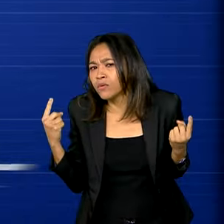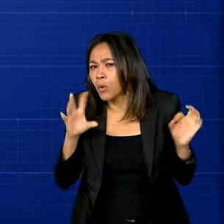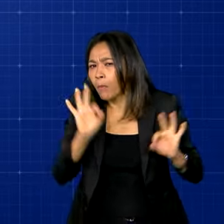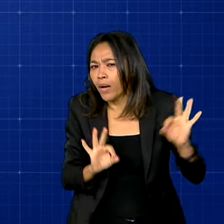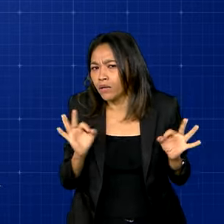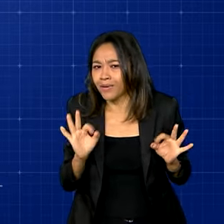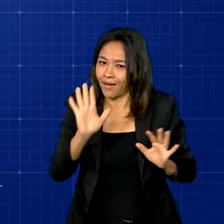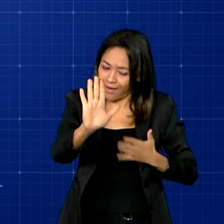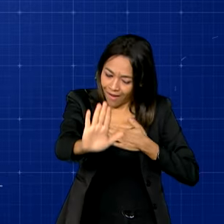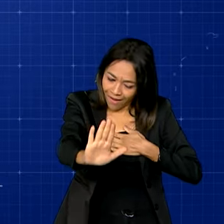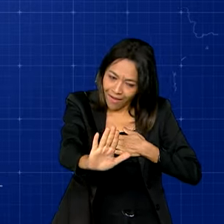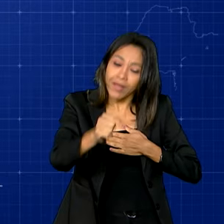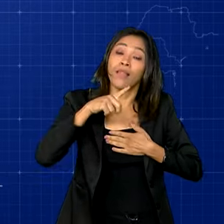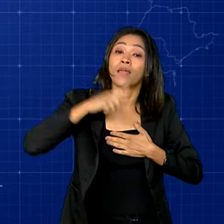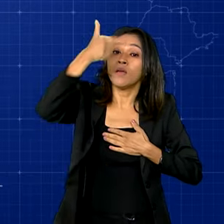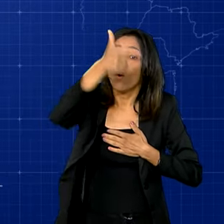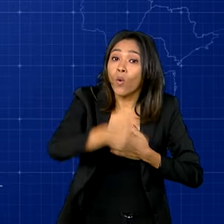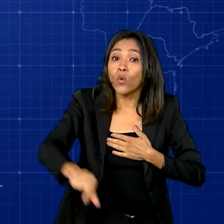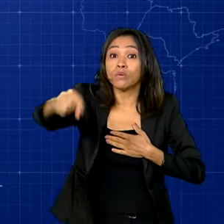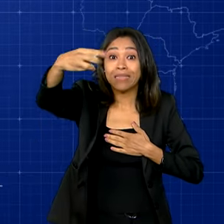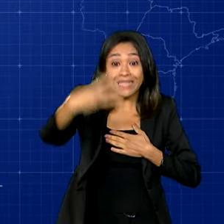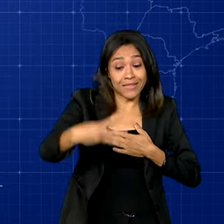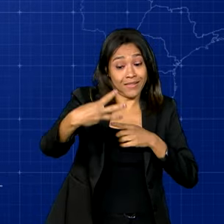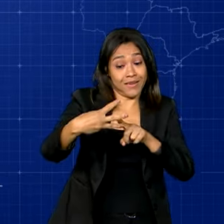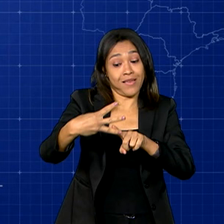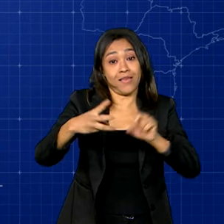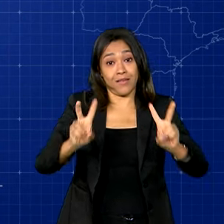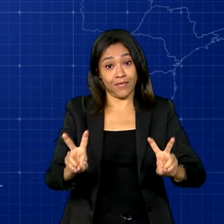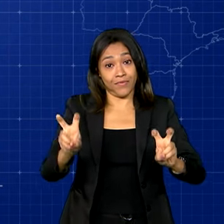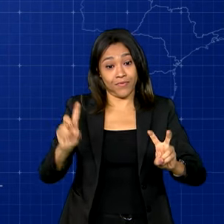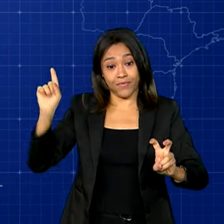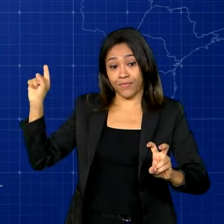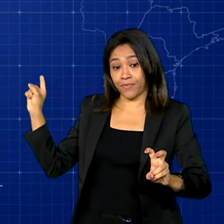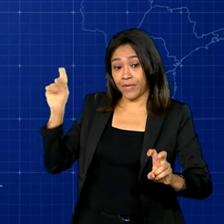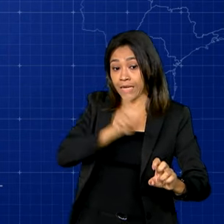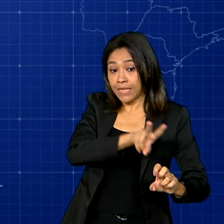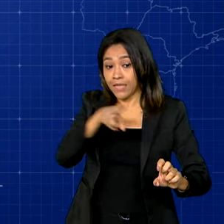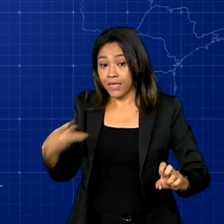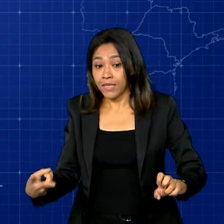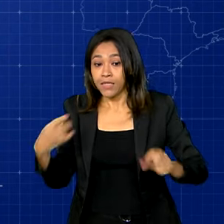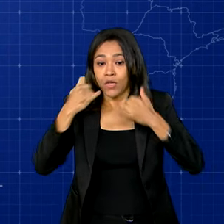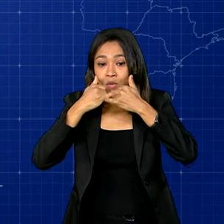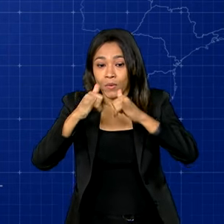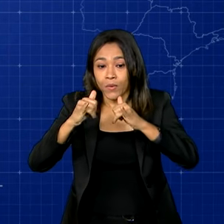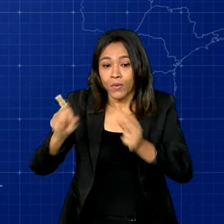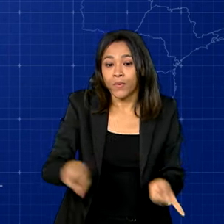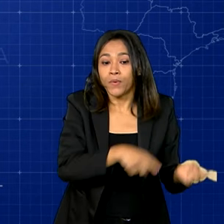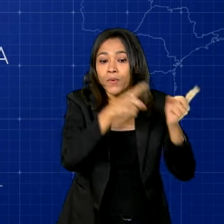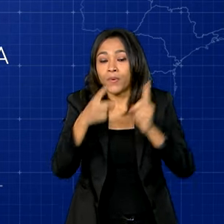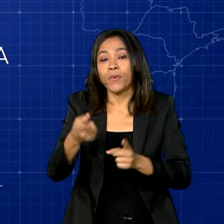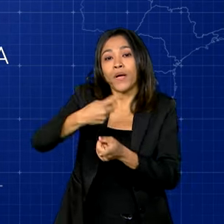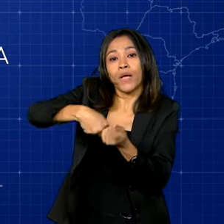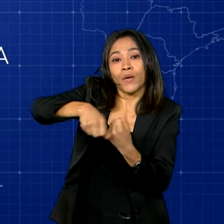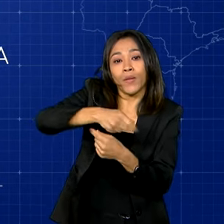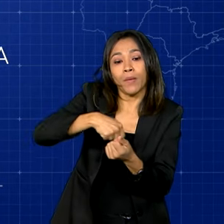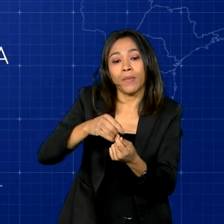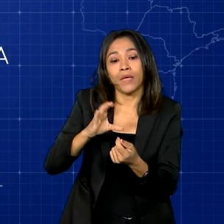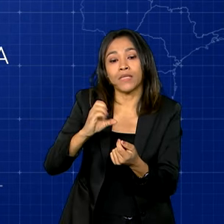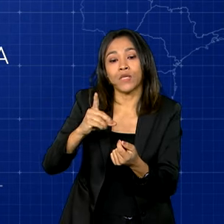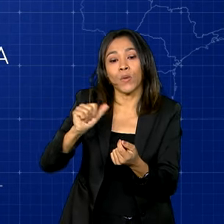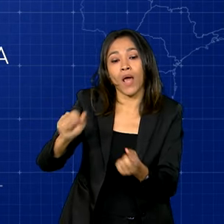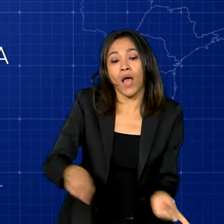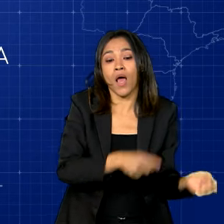O plano ainda tem mais outros três eixos. O de transição energética, o de economia circular e o de nova